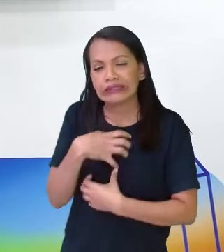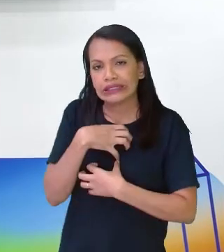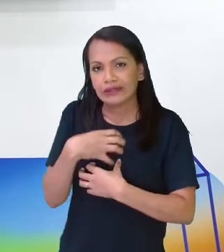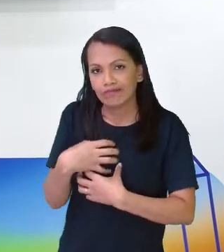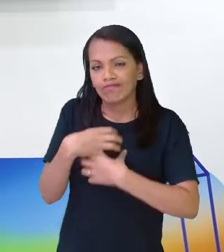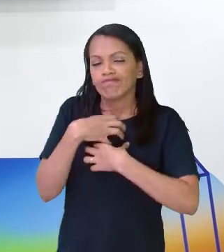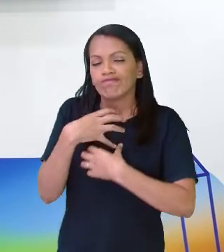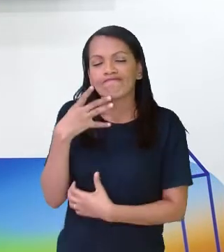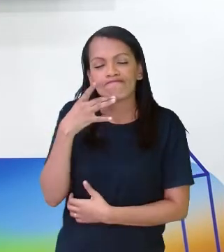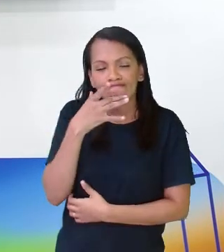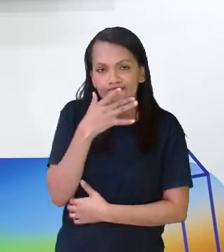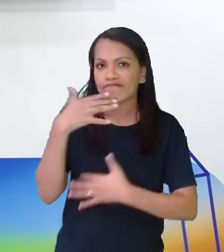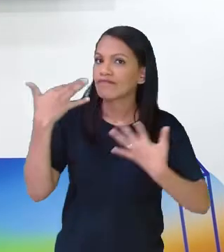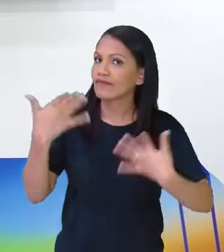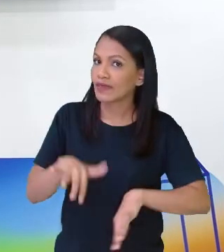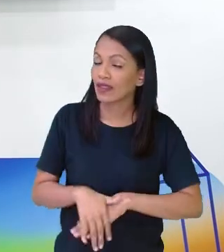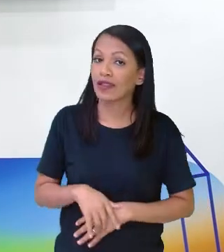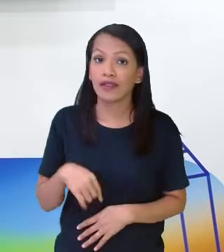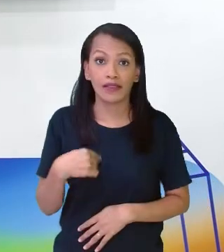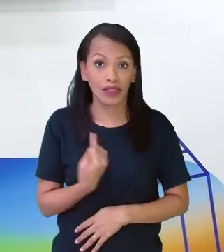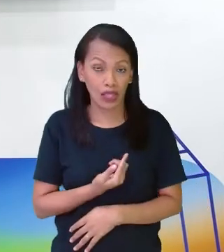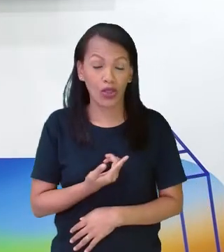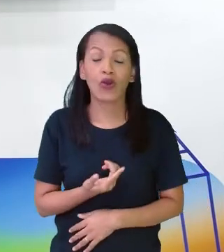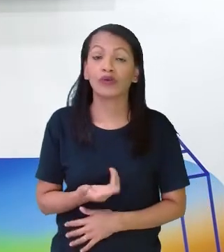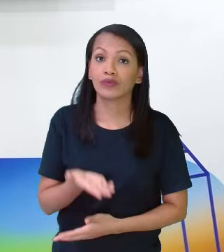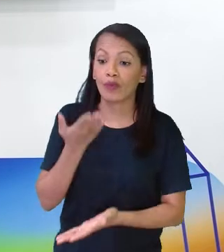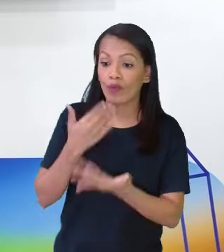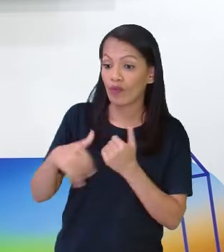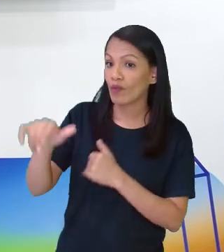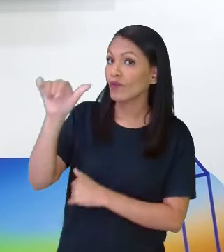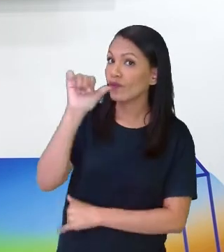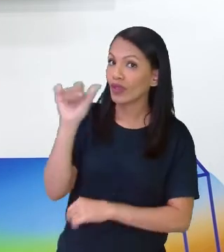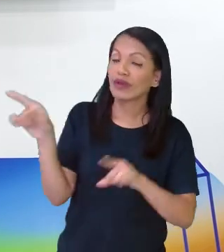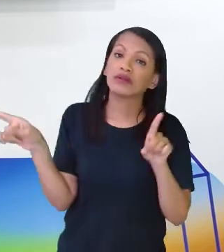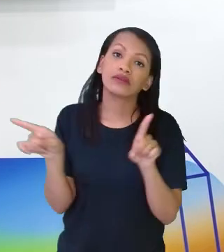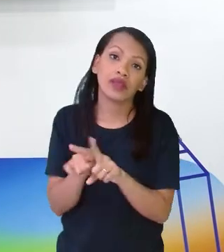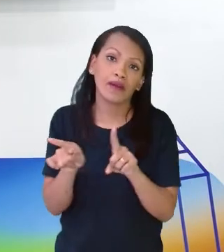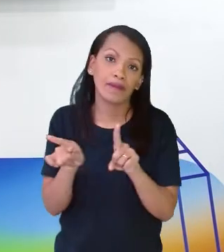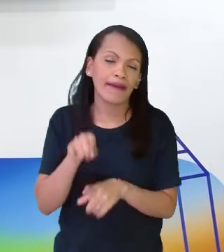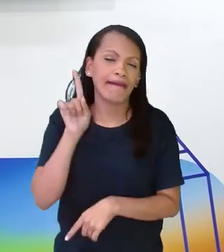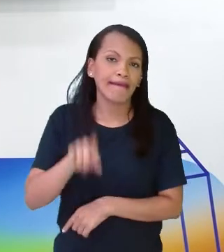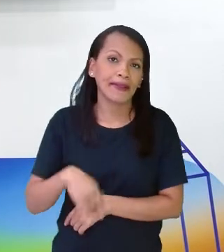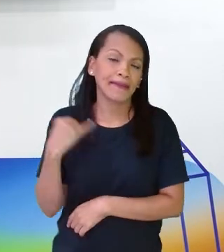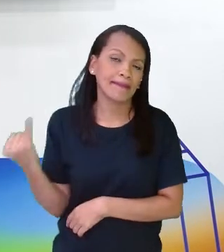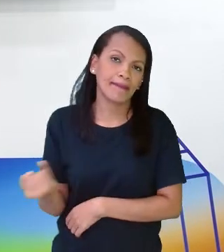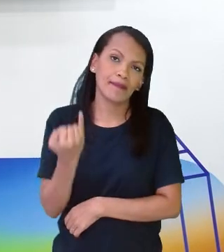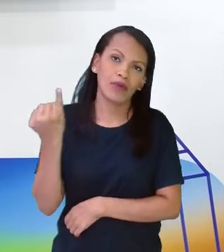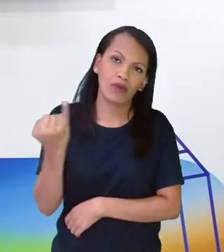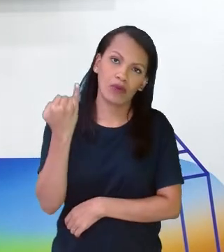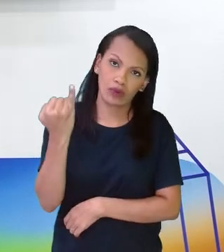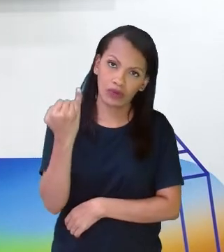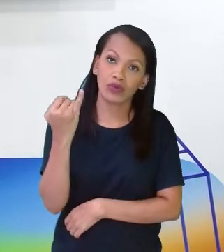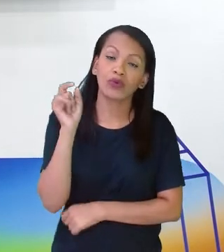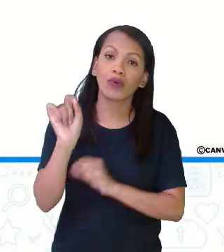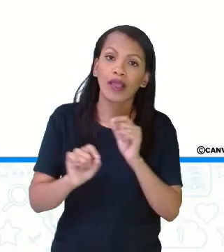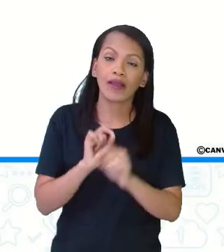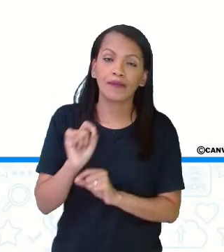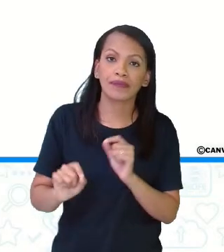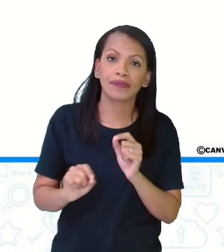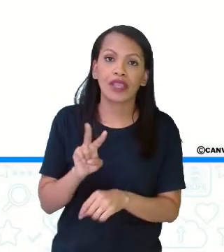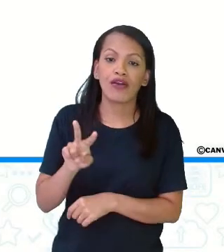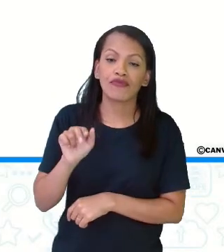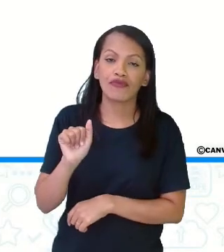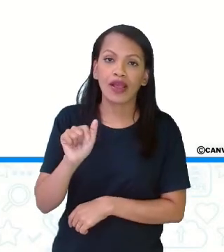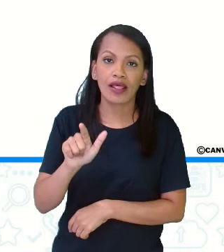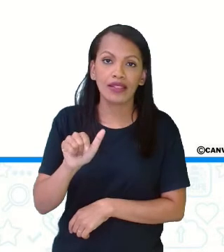papel. E aí a gente acaba consumindo grandes quantidades também. E uma coisa importantíssima, validade.